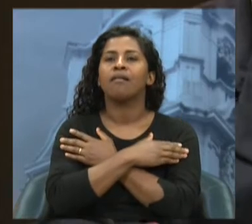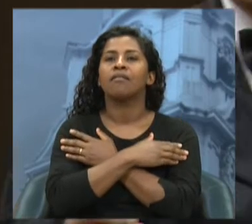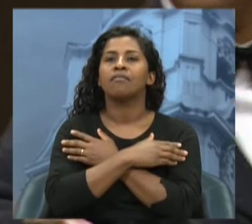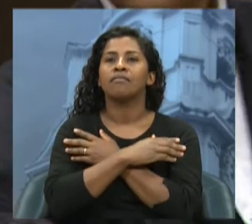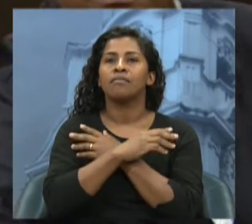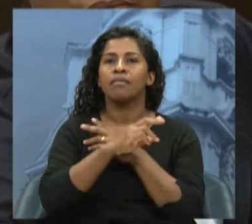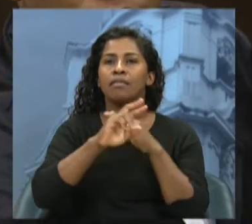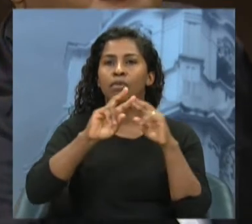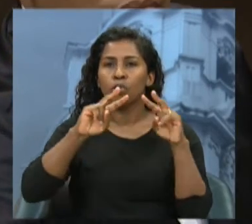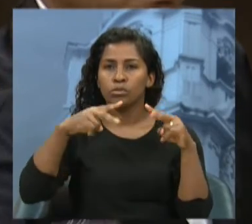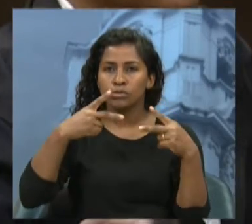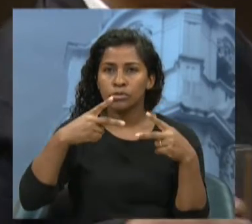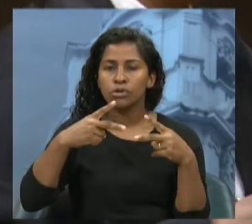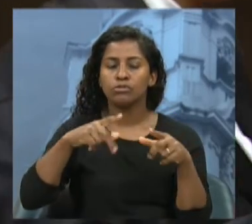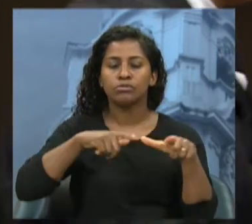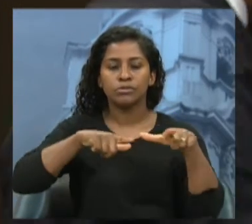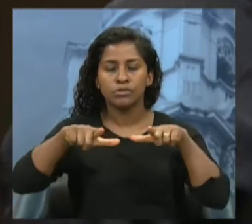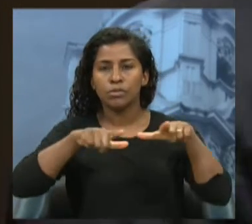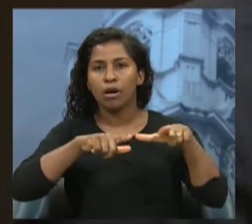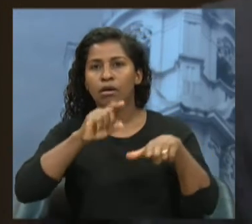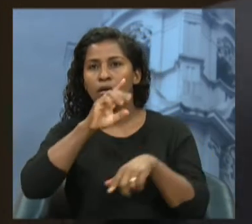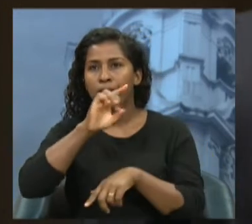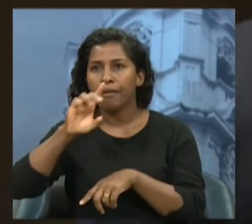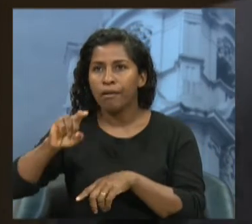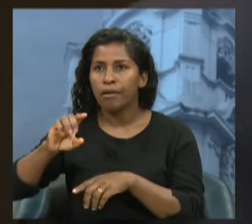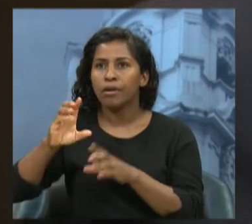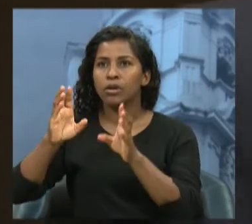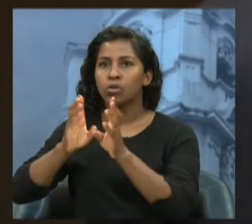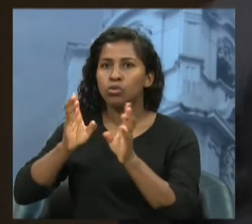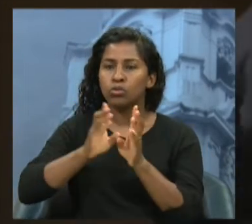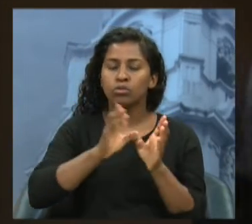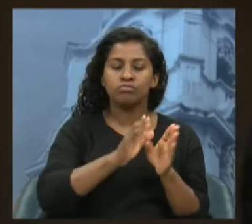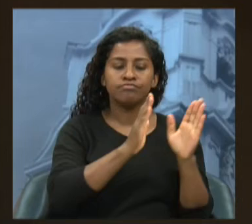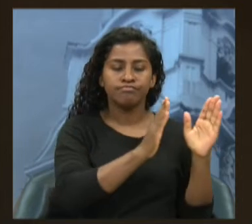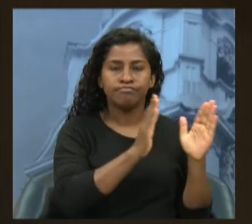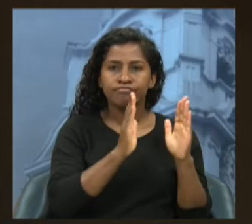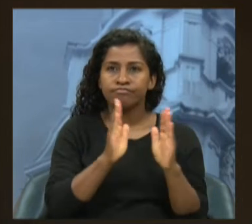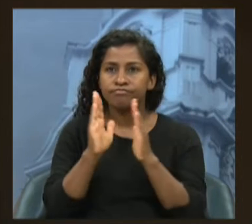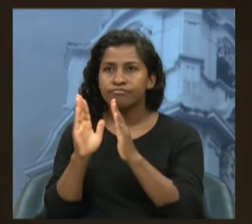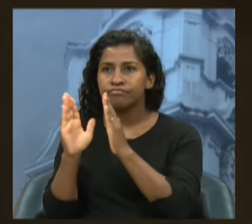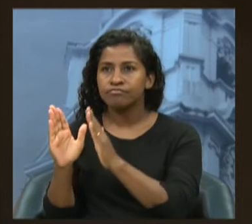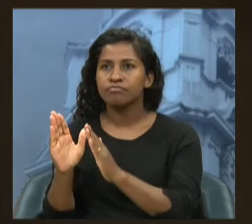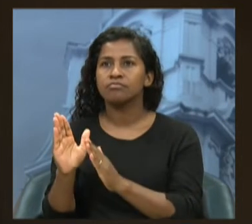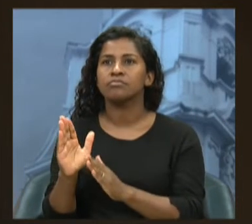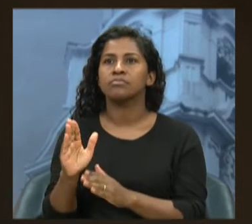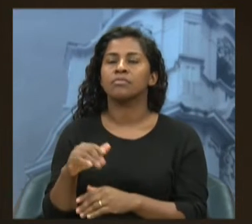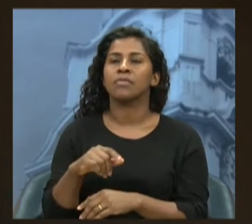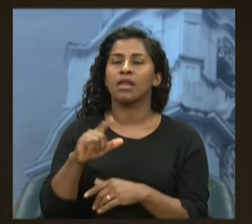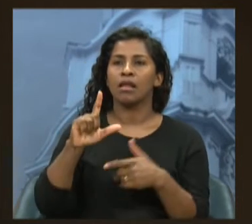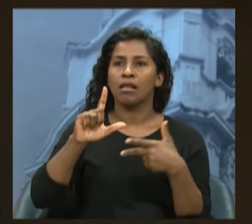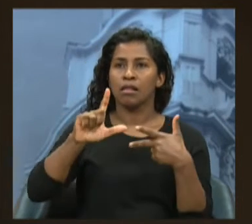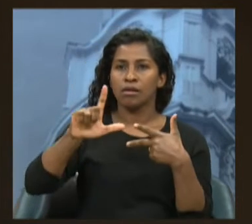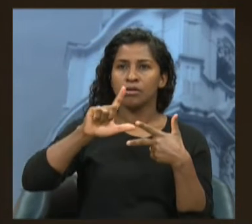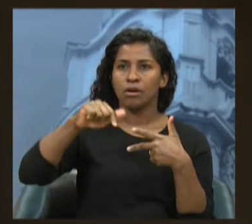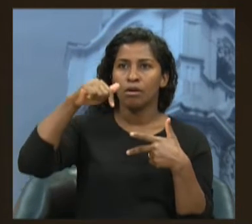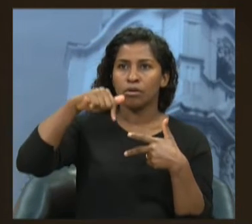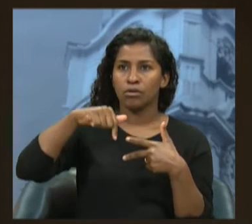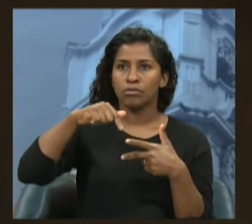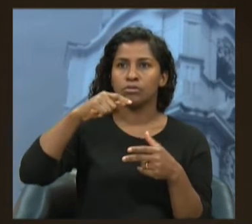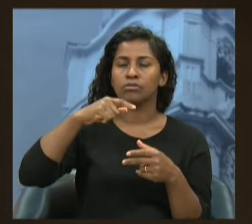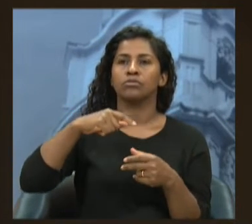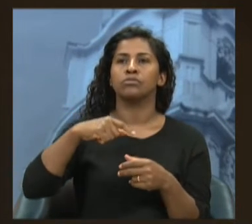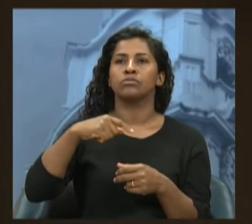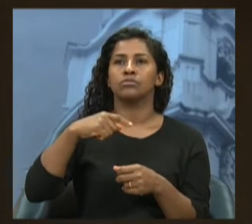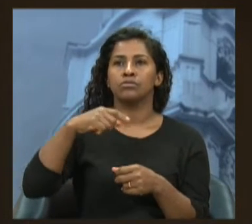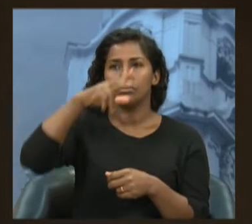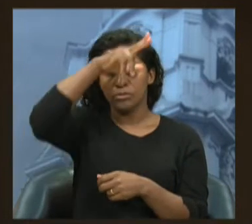de vocês em cada setor, em cada cantinho do Legislativo Municipal, que muitas vezes a população não sabe